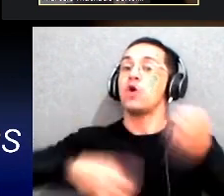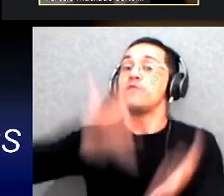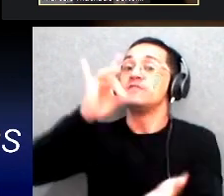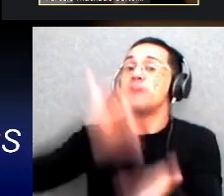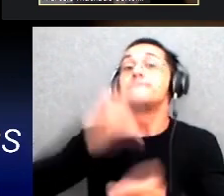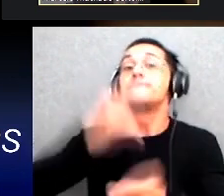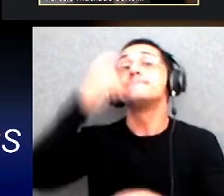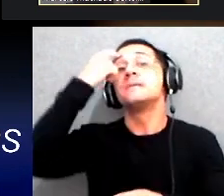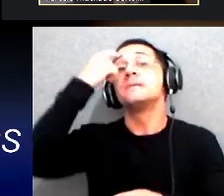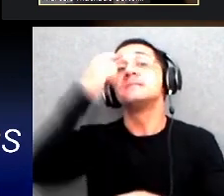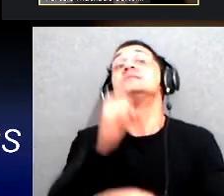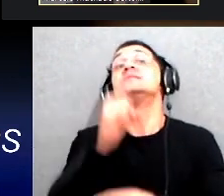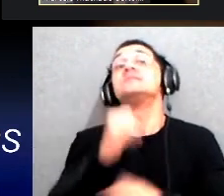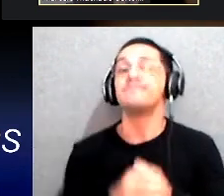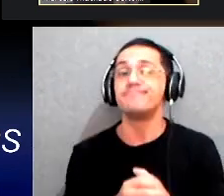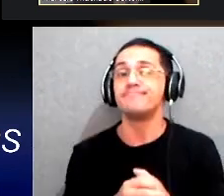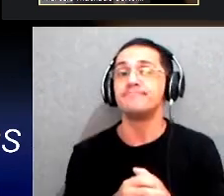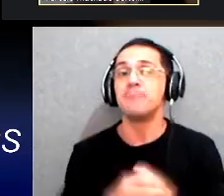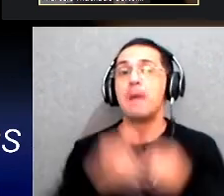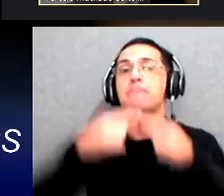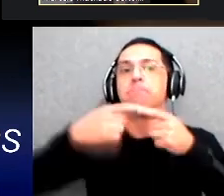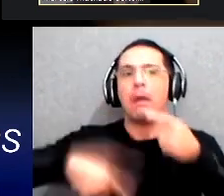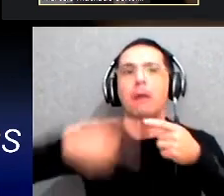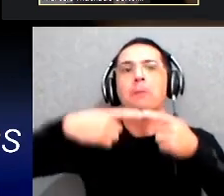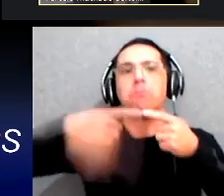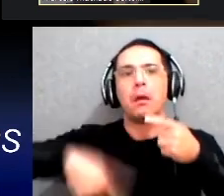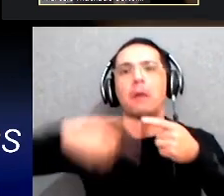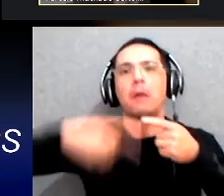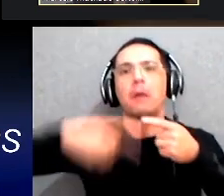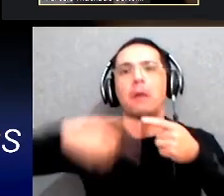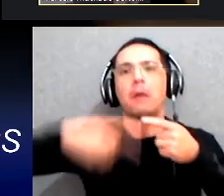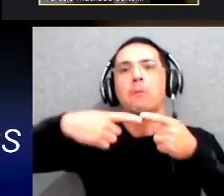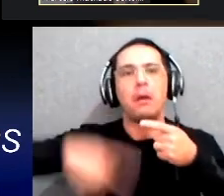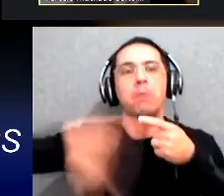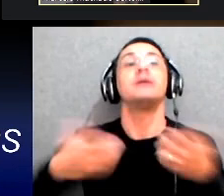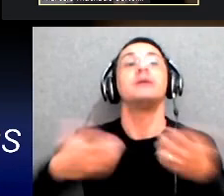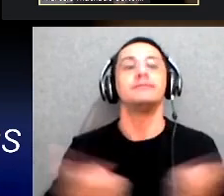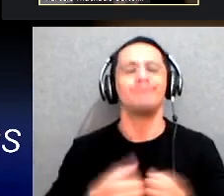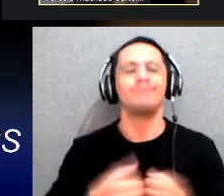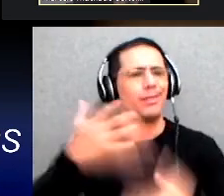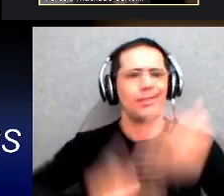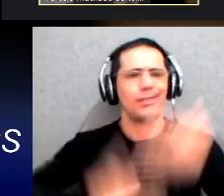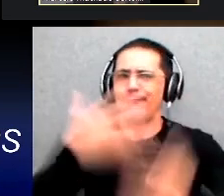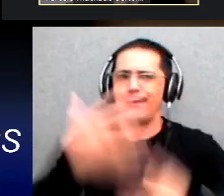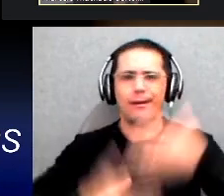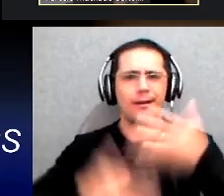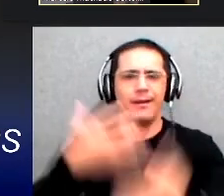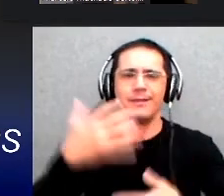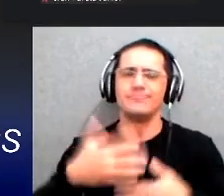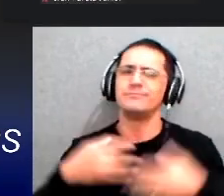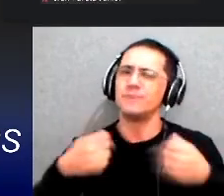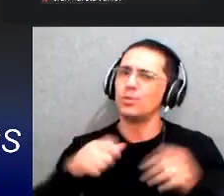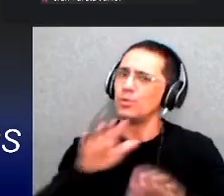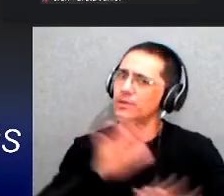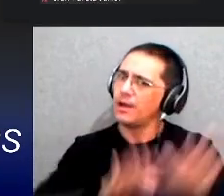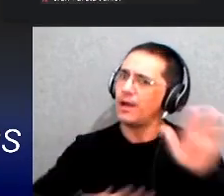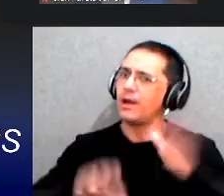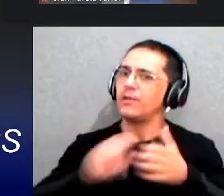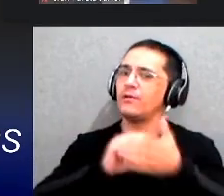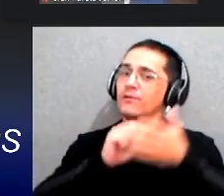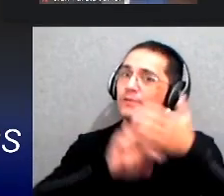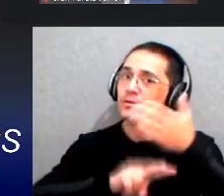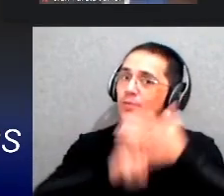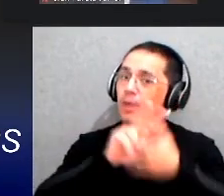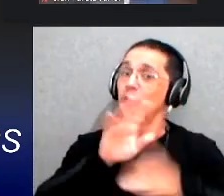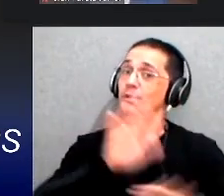essas coisas acontecem todo dia. Está aí um grande exemplo para a gente ter cuidado com a justiça virtual. Mas eu já queria aproveitar o gancho,